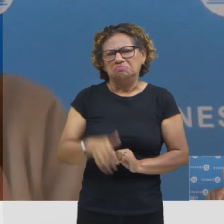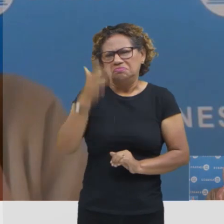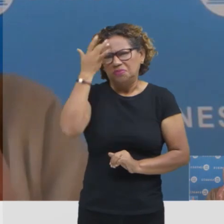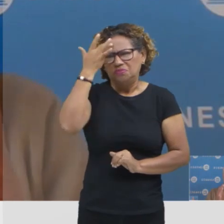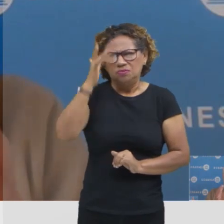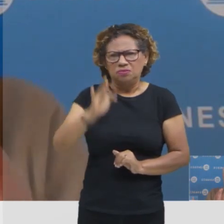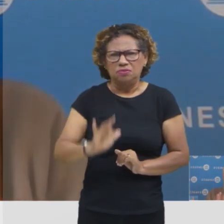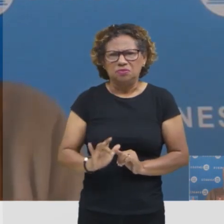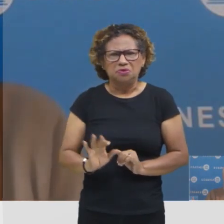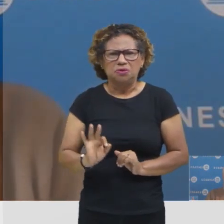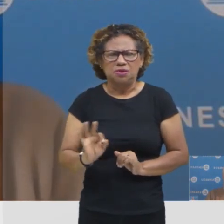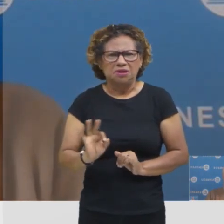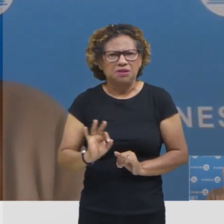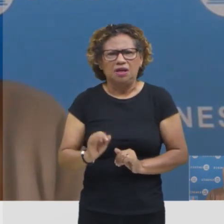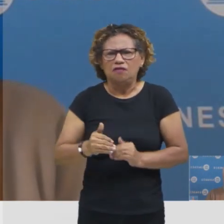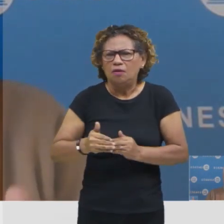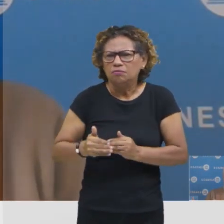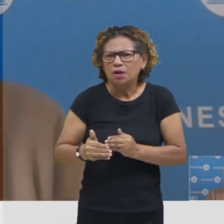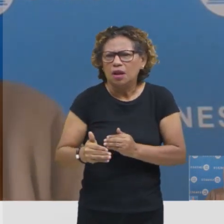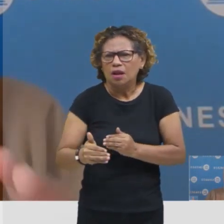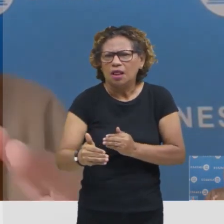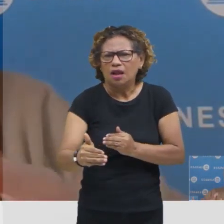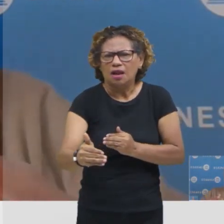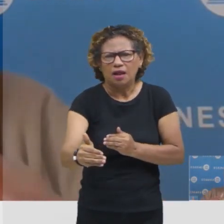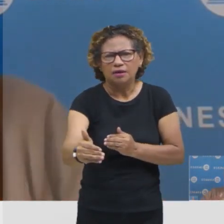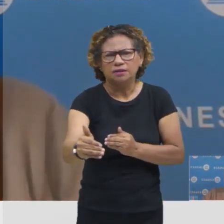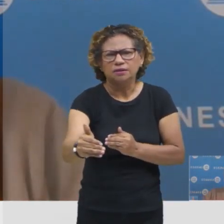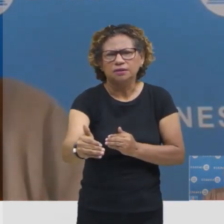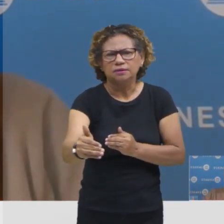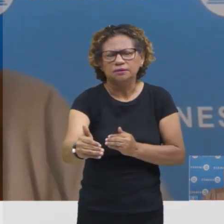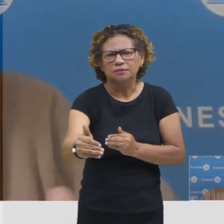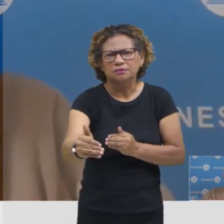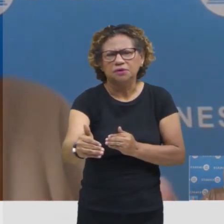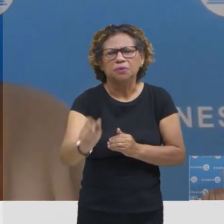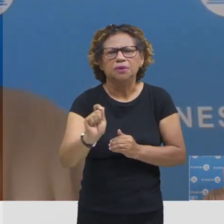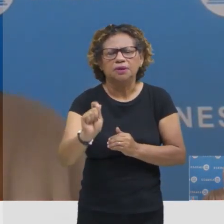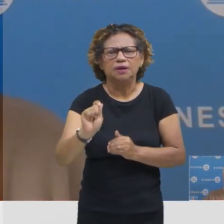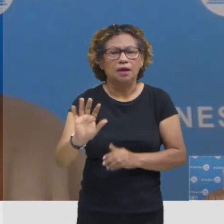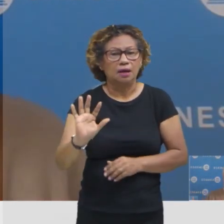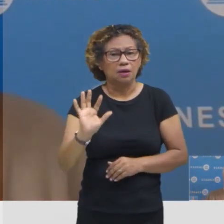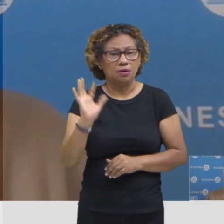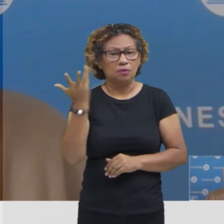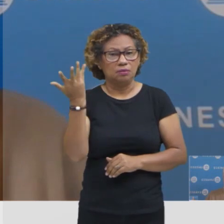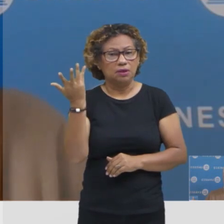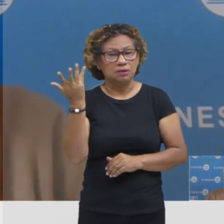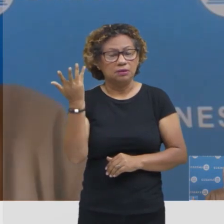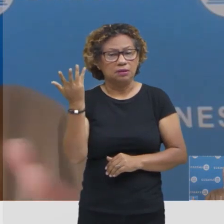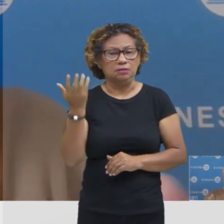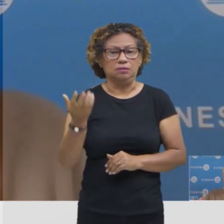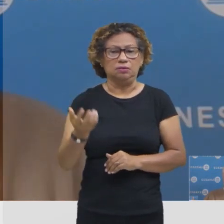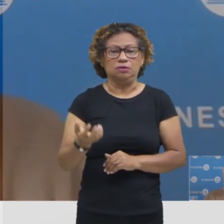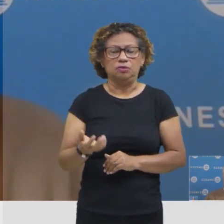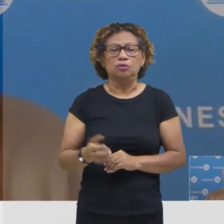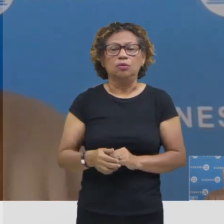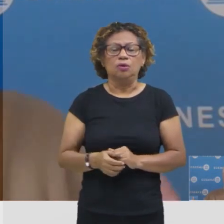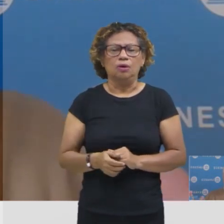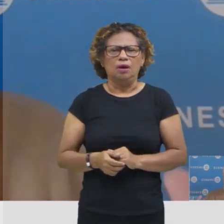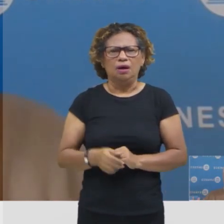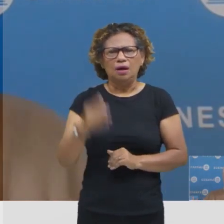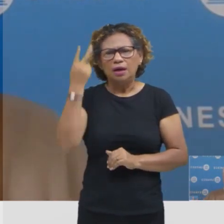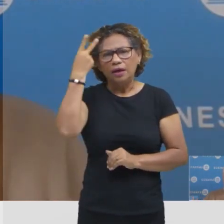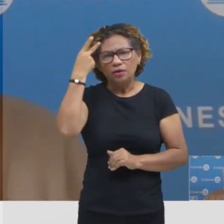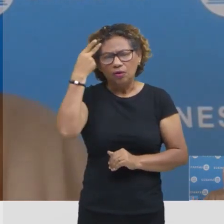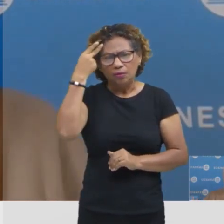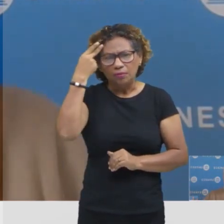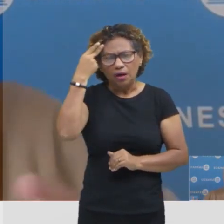que se deva prolongar esta situação excepcional e anormal que